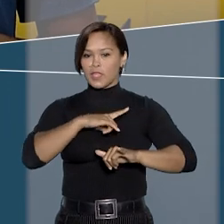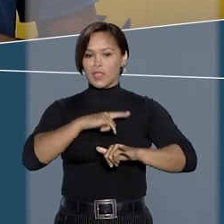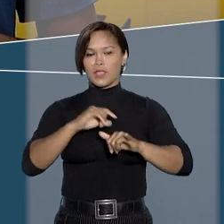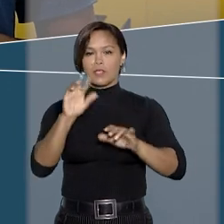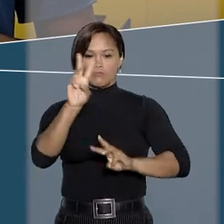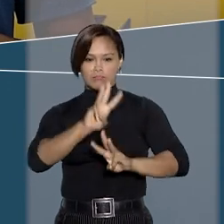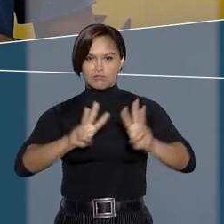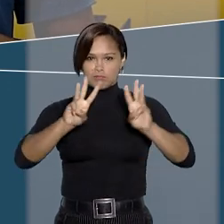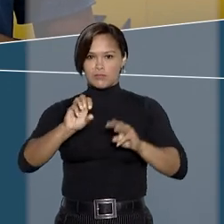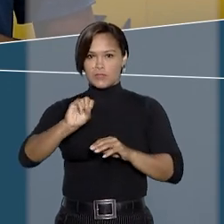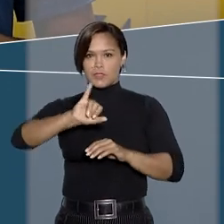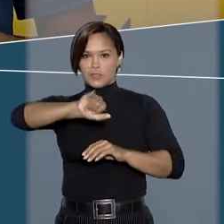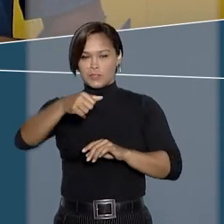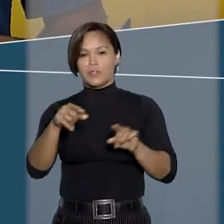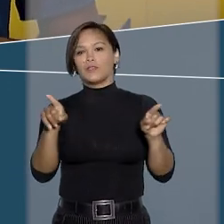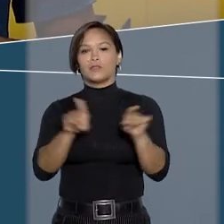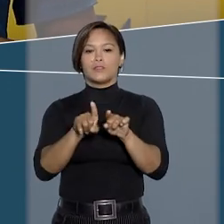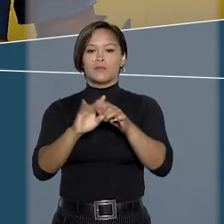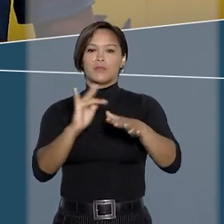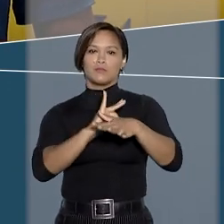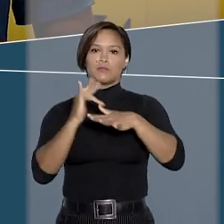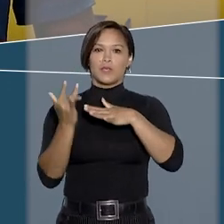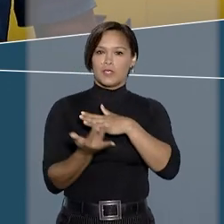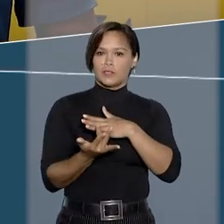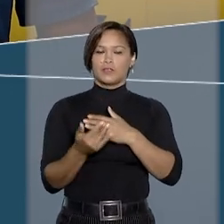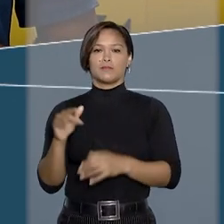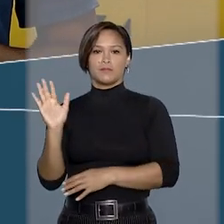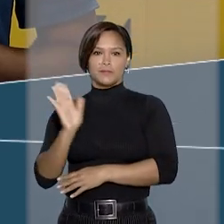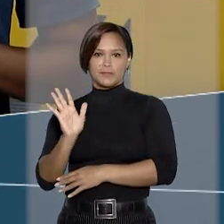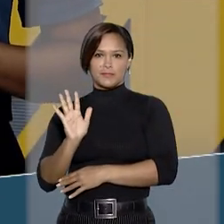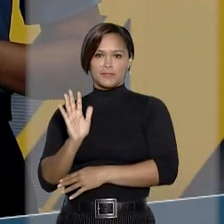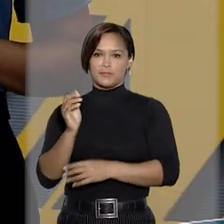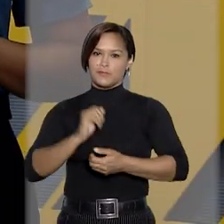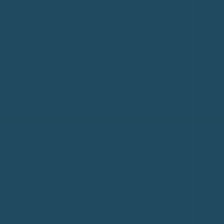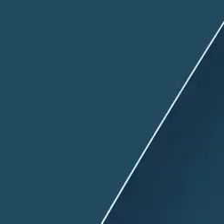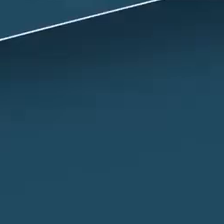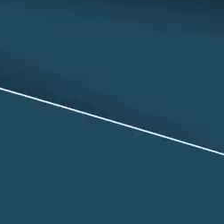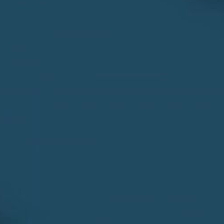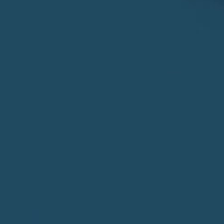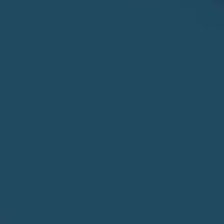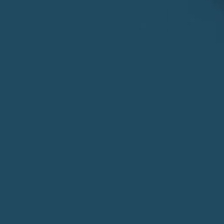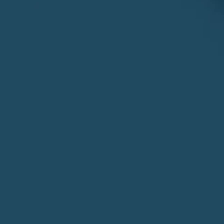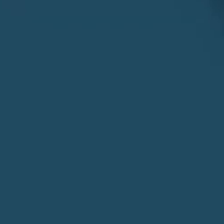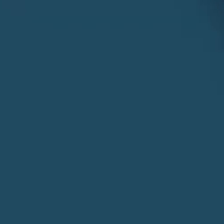notícias no site do STJ e nas nossas redes sociais. Até a próxima!